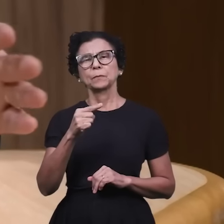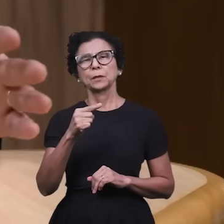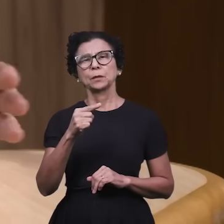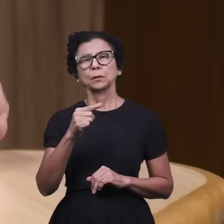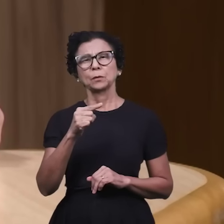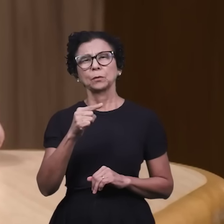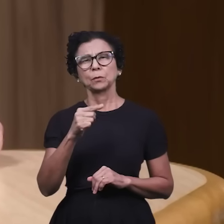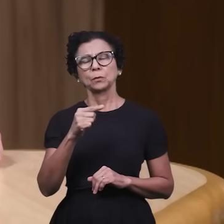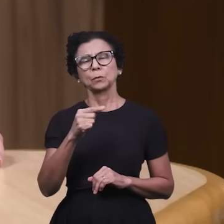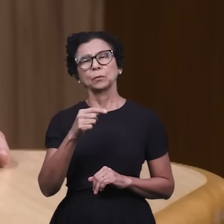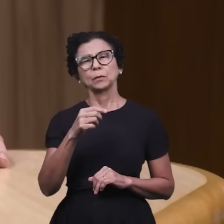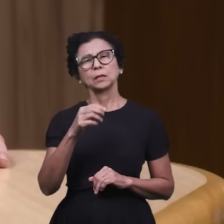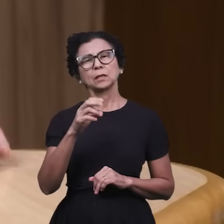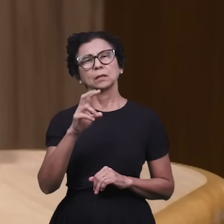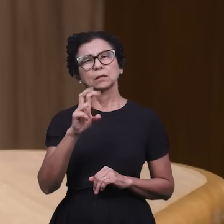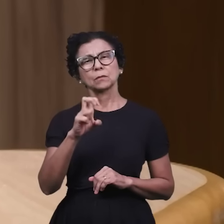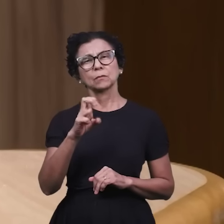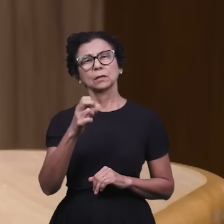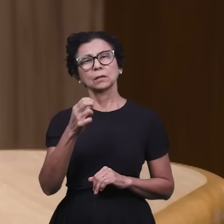houve o cisma